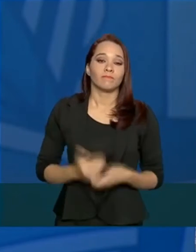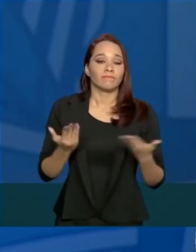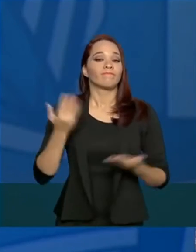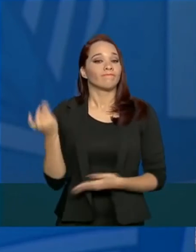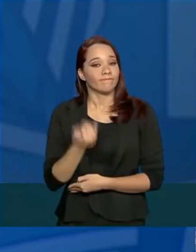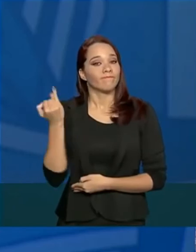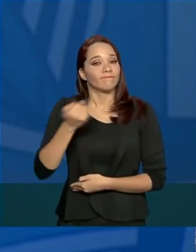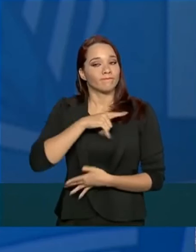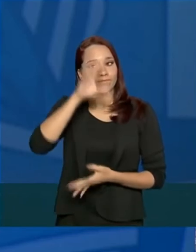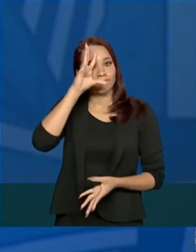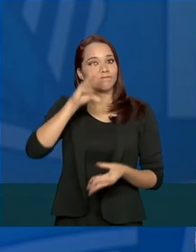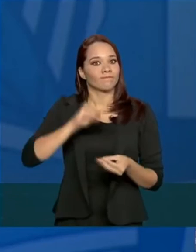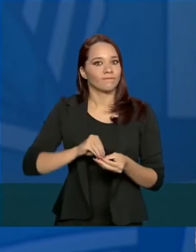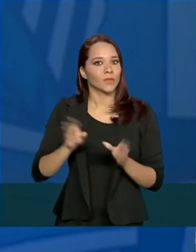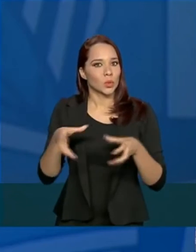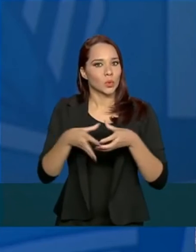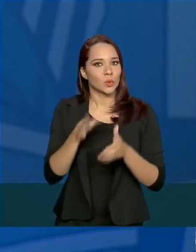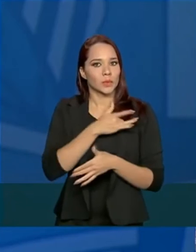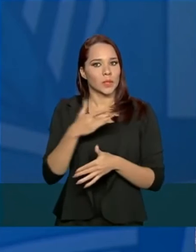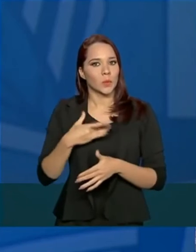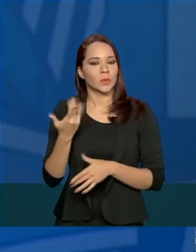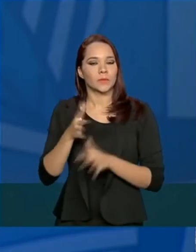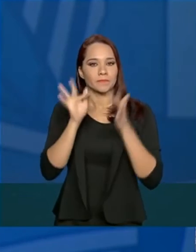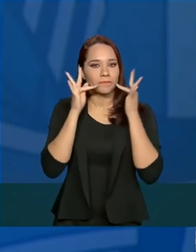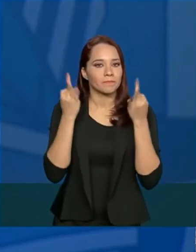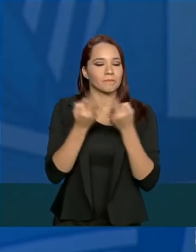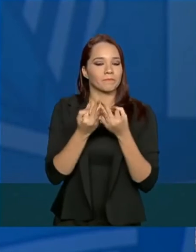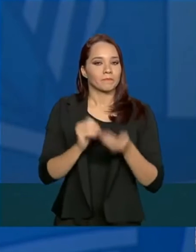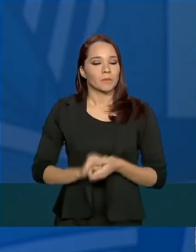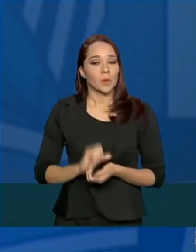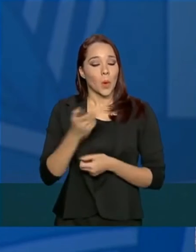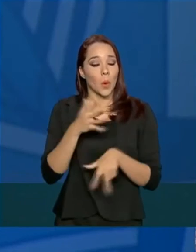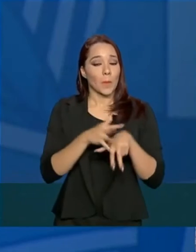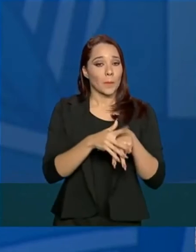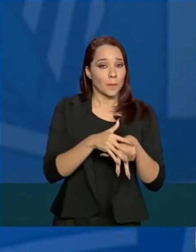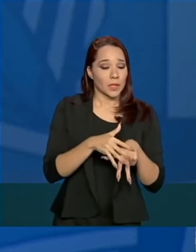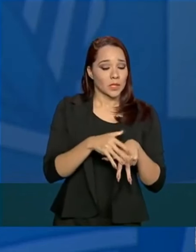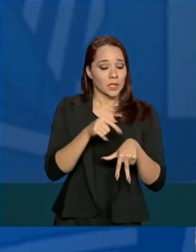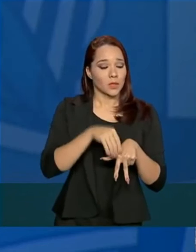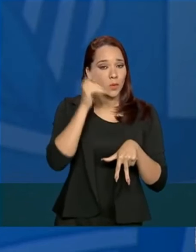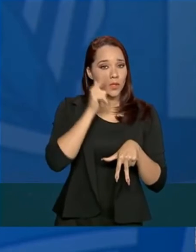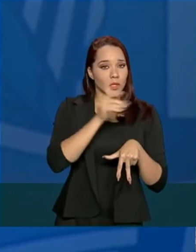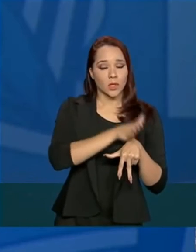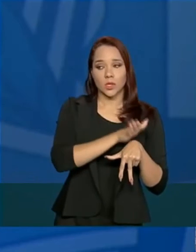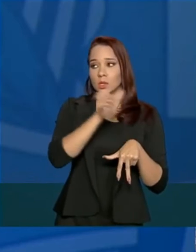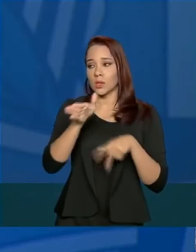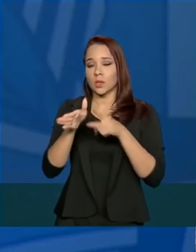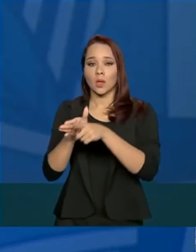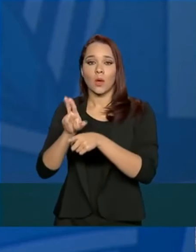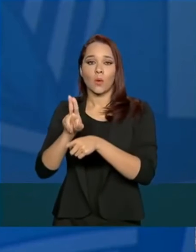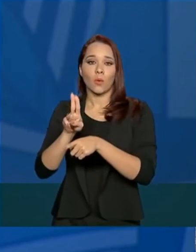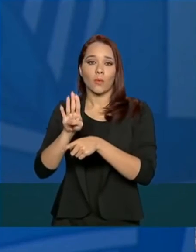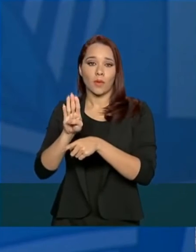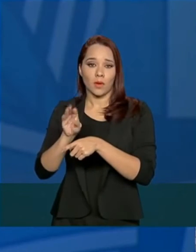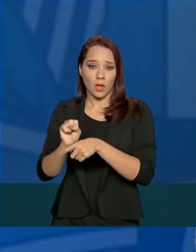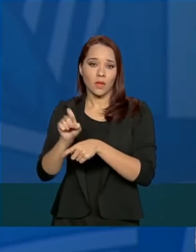que haja esse entendimento, essas equipes de saúde da família, o próprio paciente, para poder chegar até a UBS, talvez ele